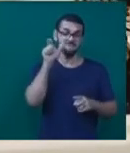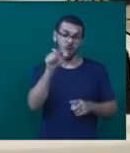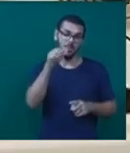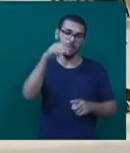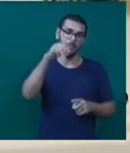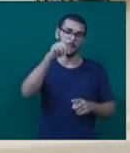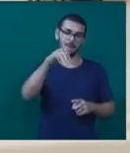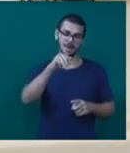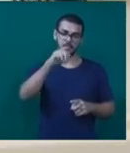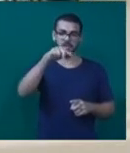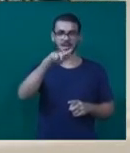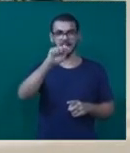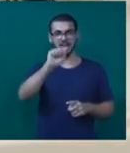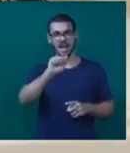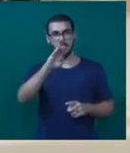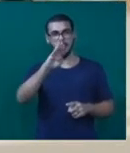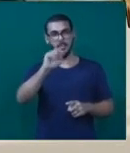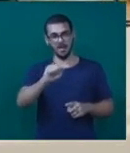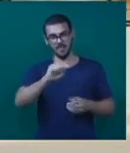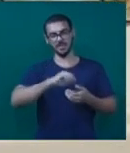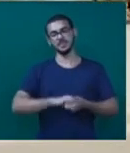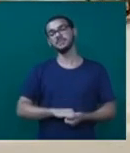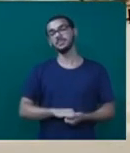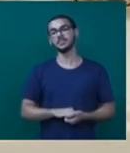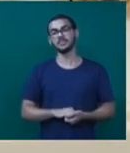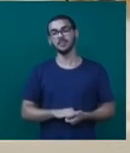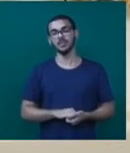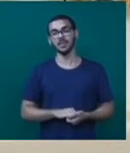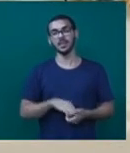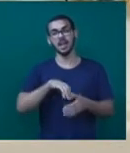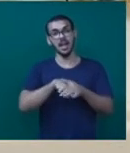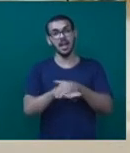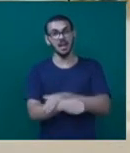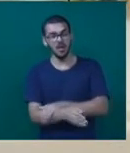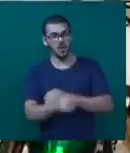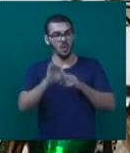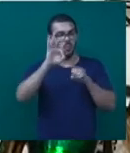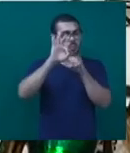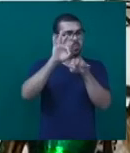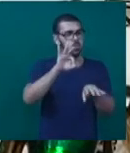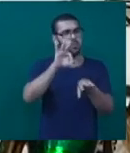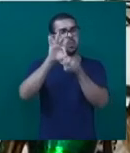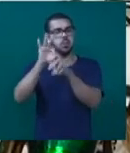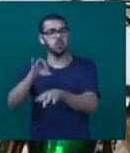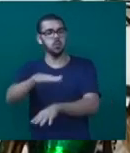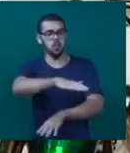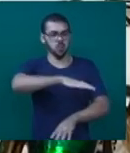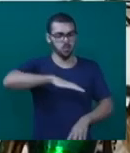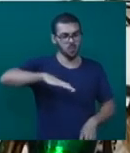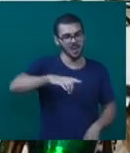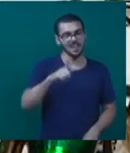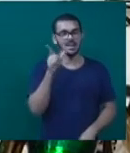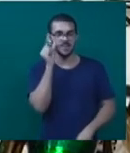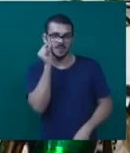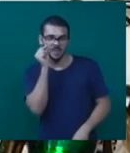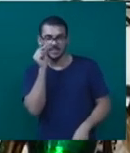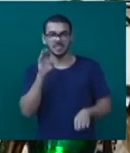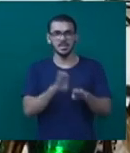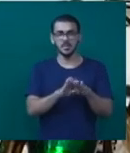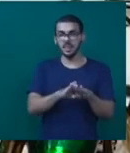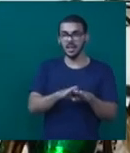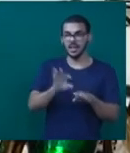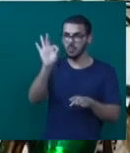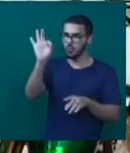de mamangava. Tem o costume de fazer a polinização em maracujá. Esta outra, à primeira vista, parece uma